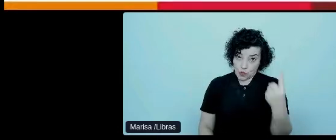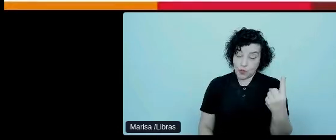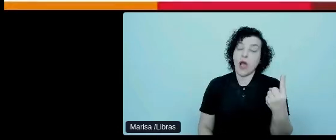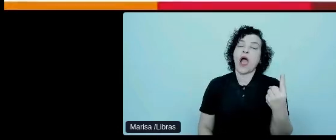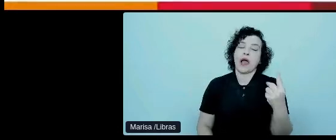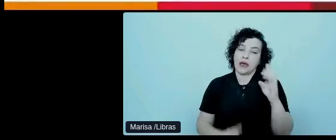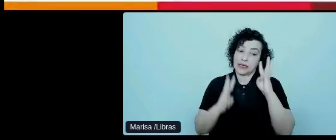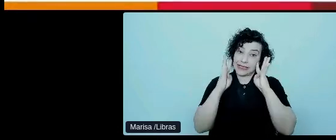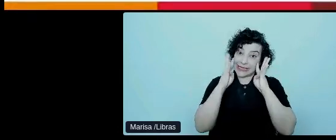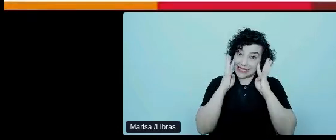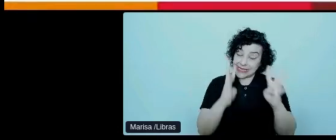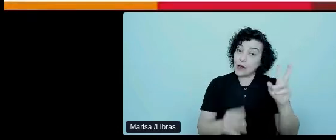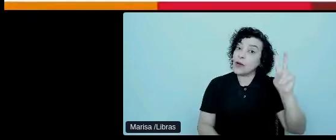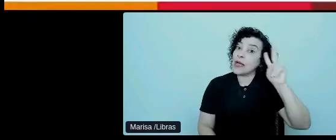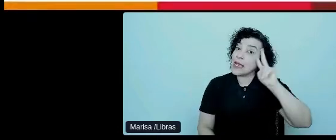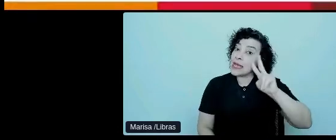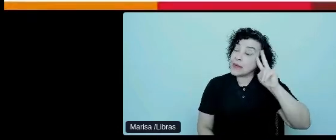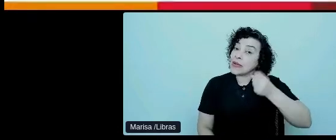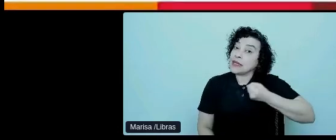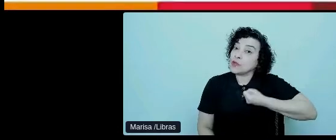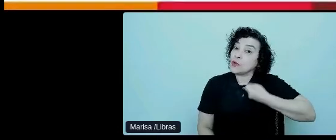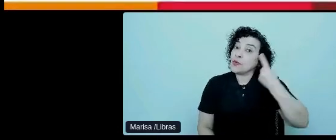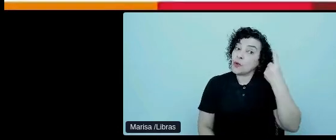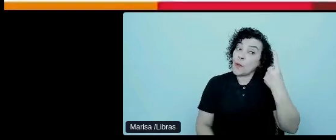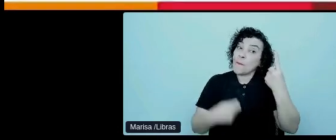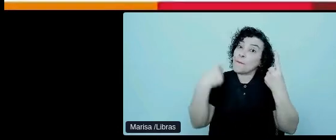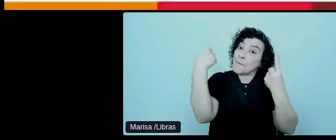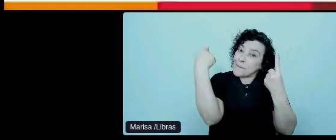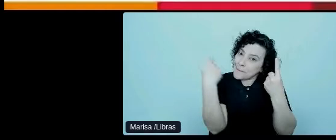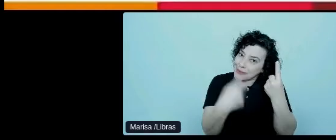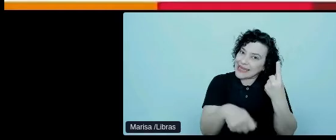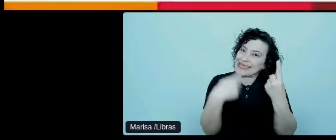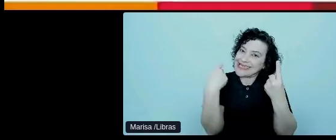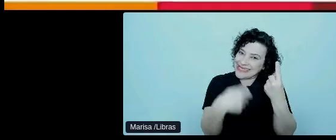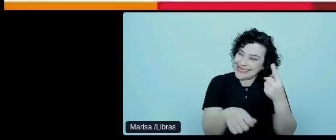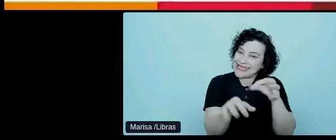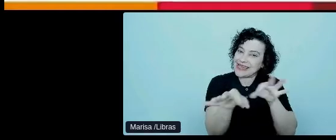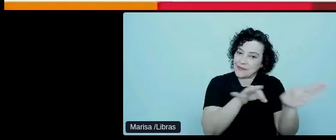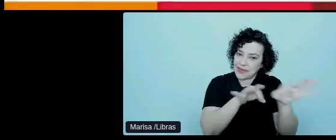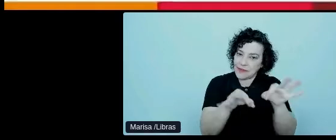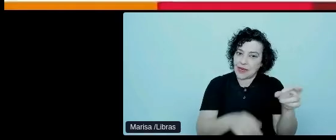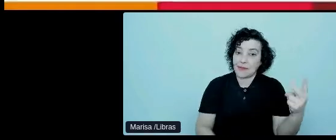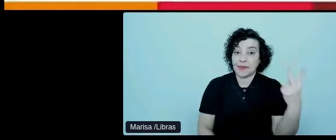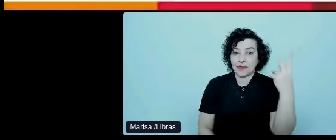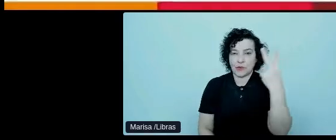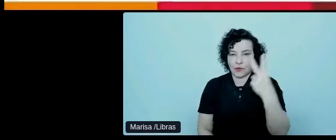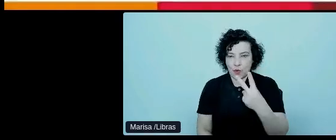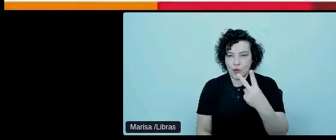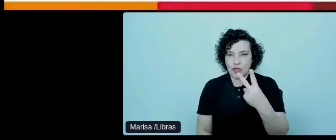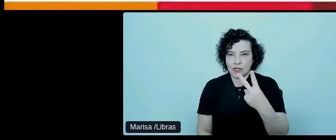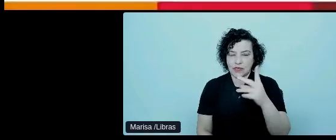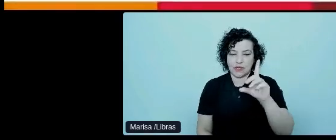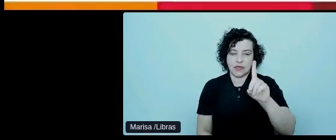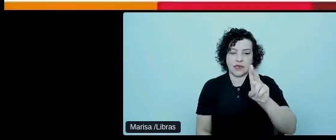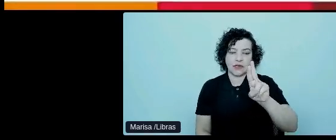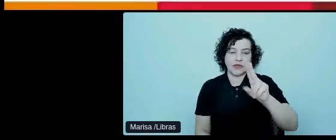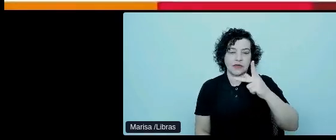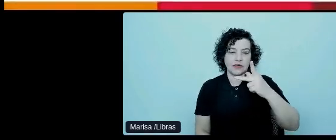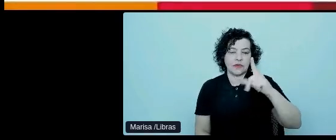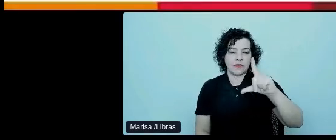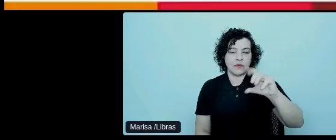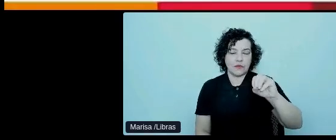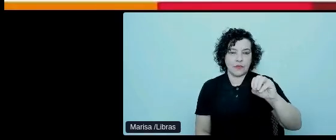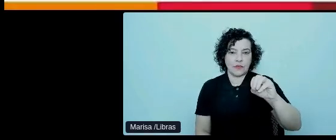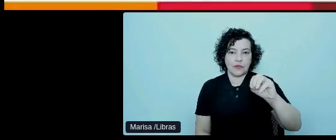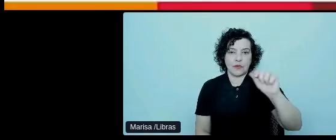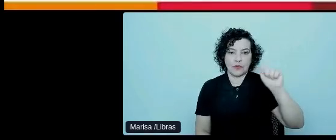que a prioridade 1 é aquilo que precisa ser feito. Já no duplo A, nós temos a conformidade de todos os